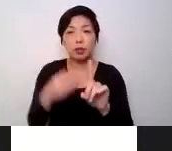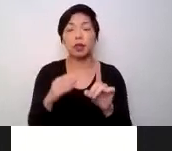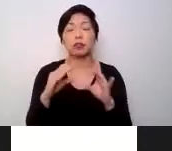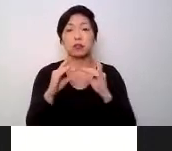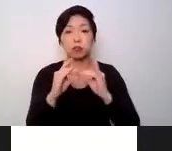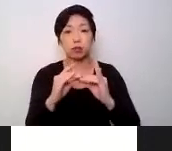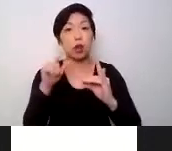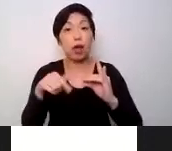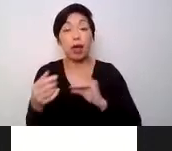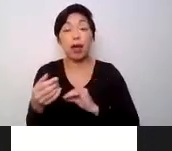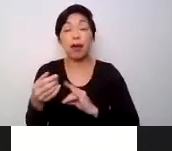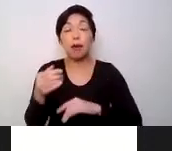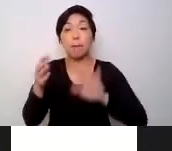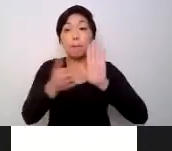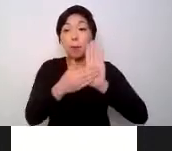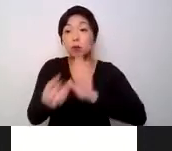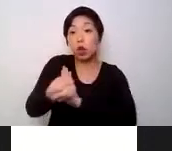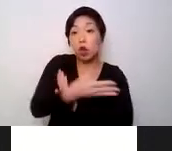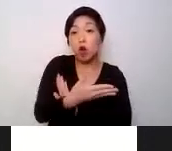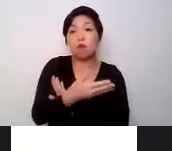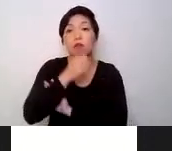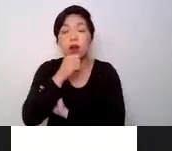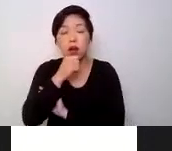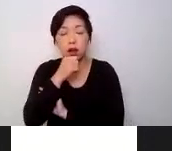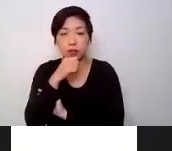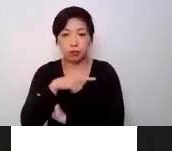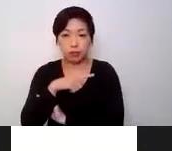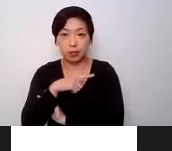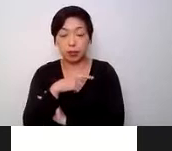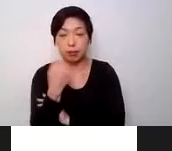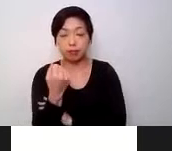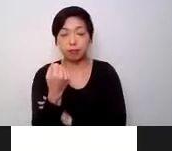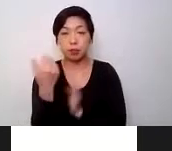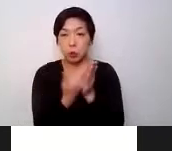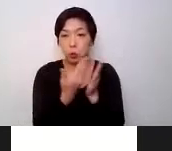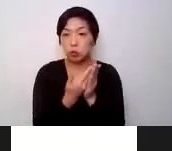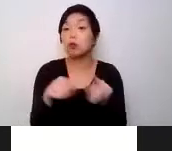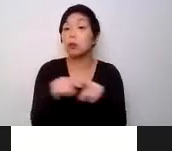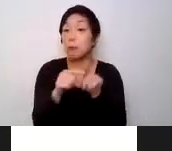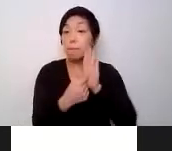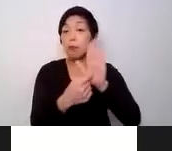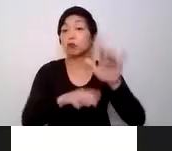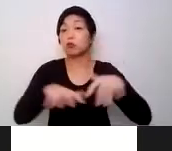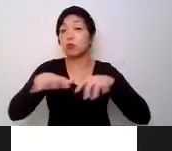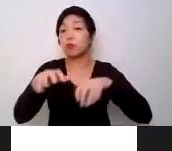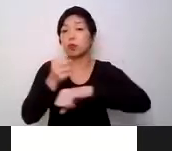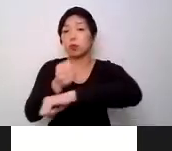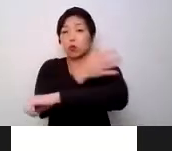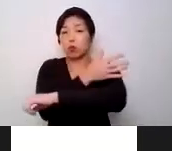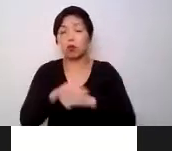recentes que a gente tem e são as que mais expressam também o movimento moderno nas duas propostas a gente